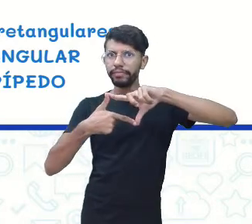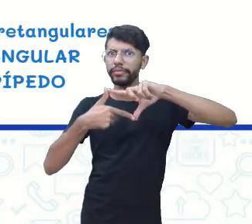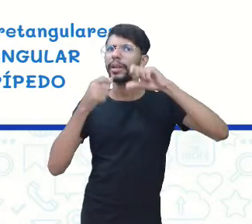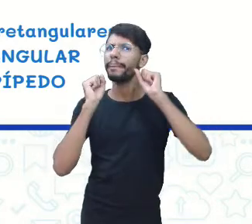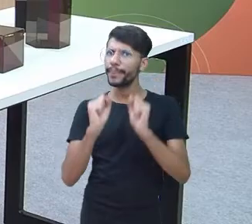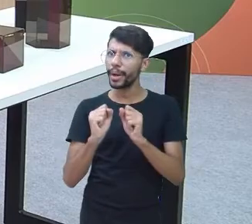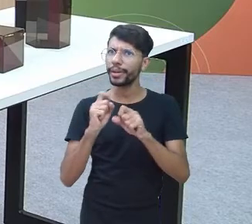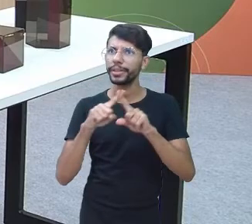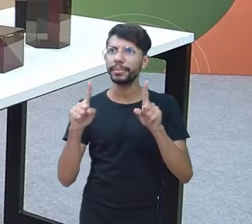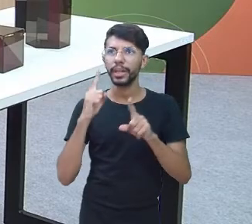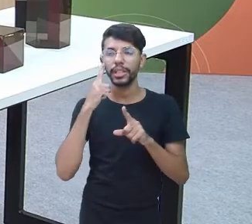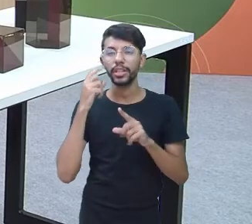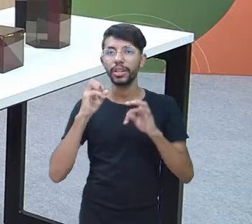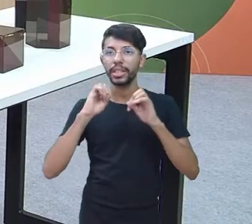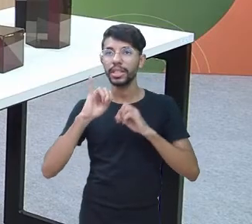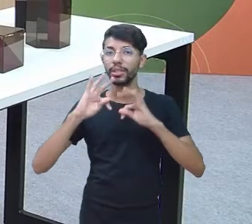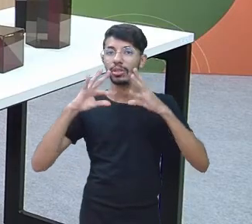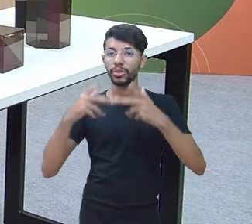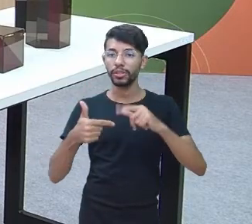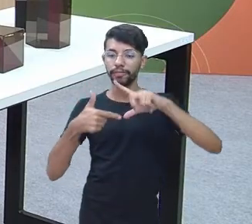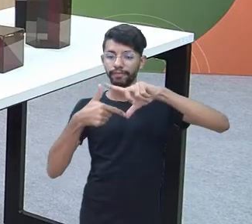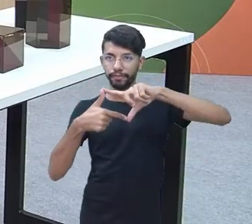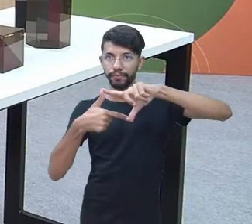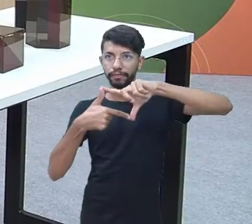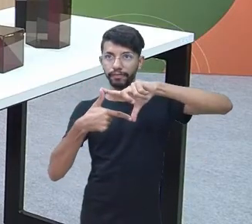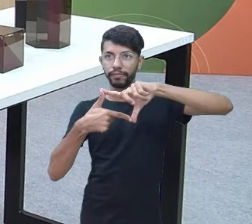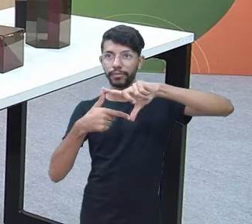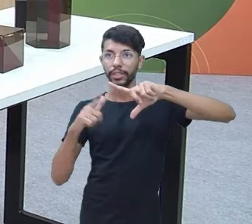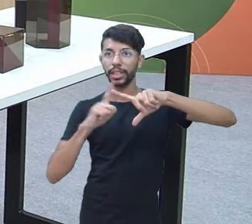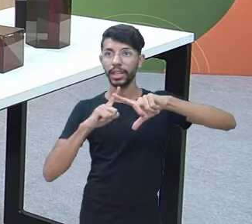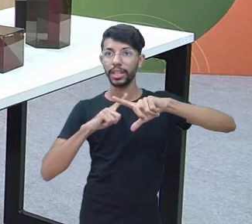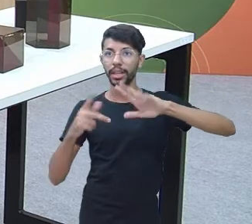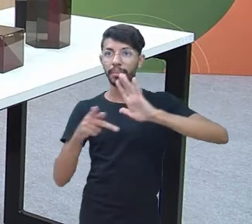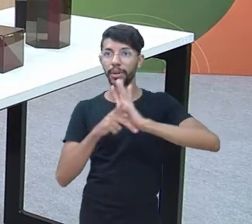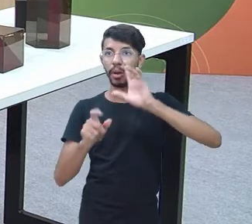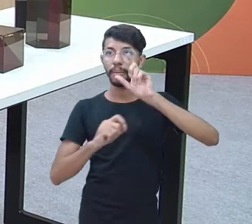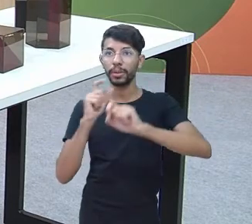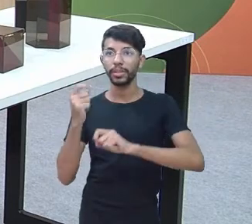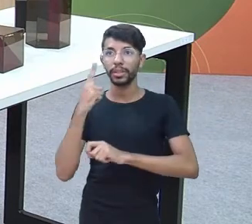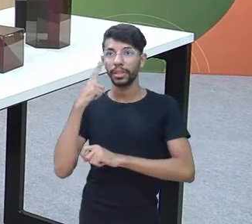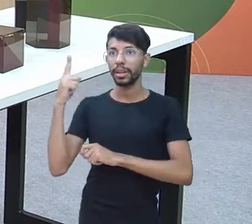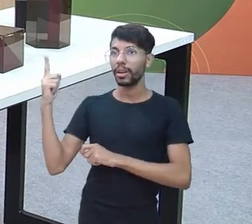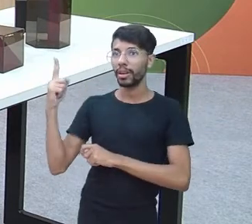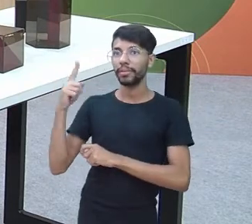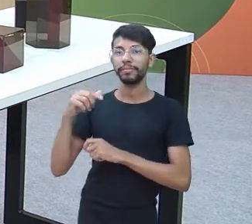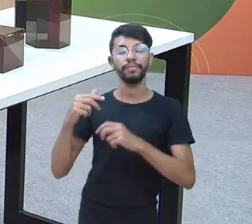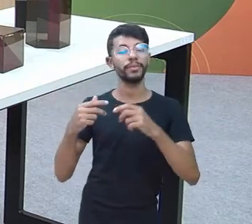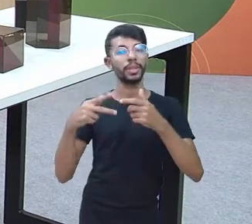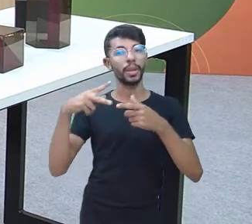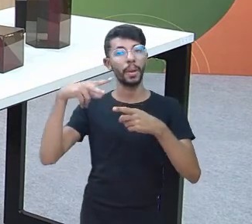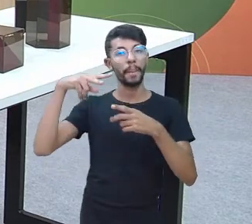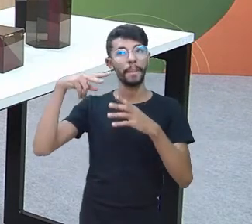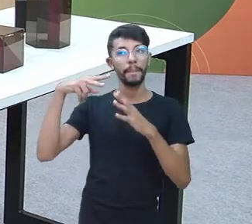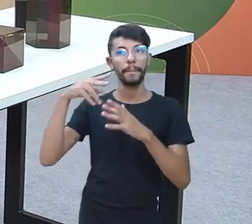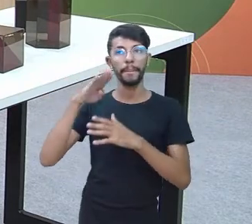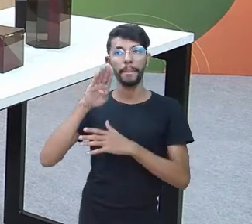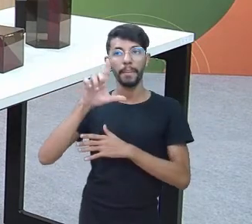as faces fossem retangulares, a gente teria esse bloco retangular. Mas também tem o nome de